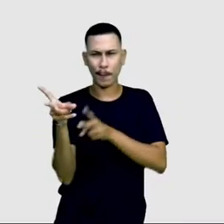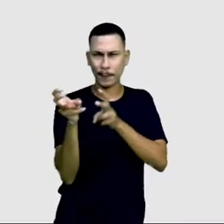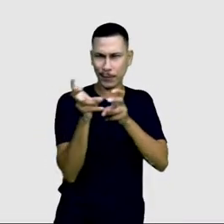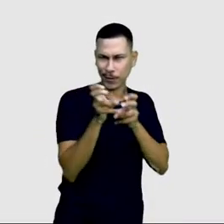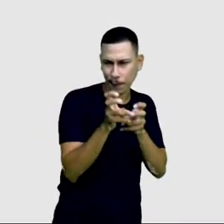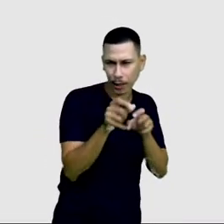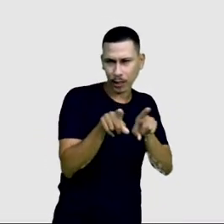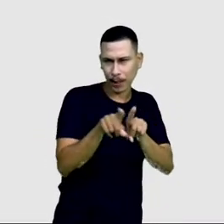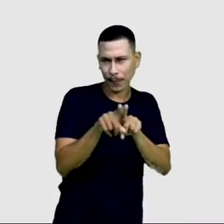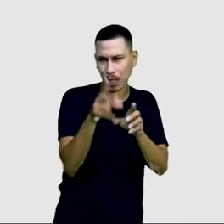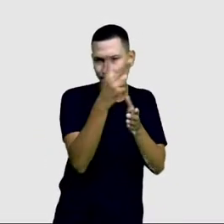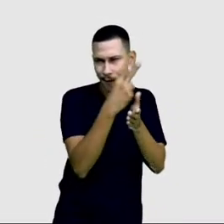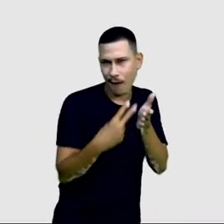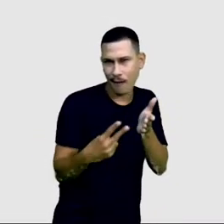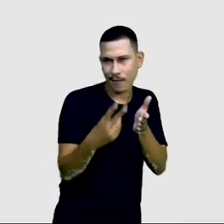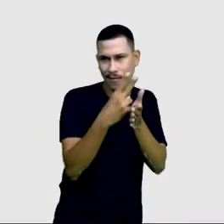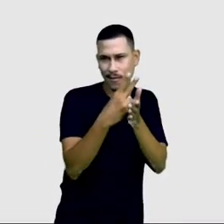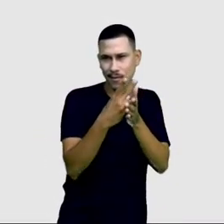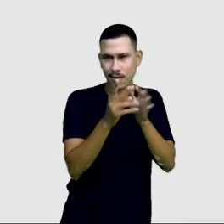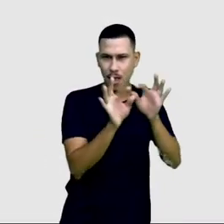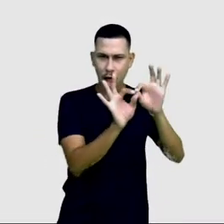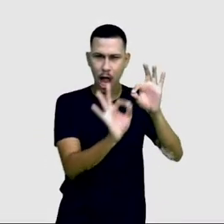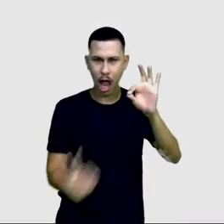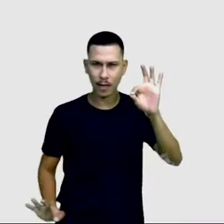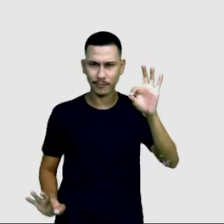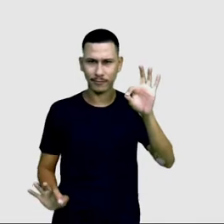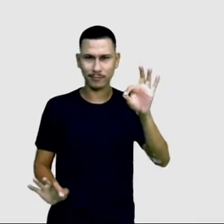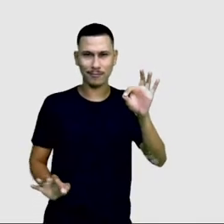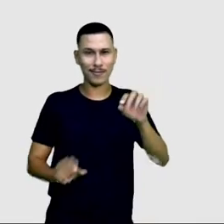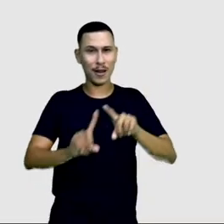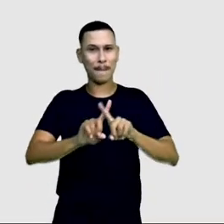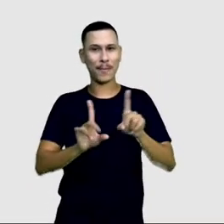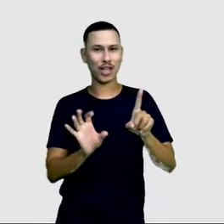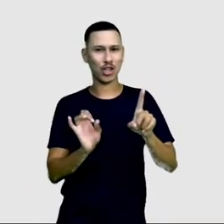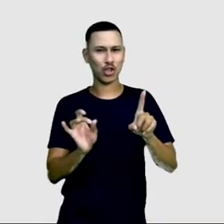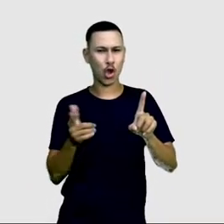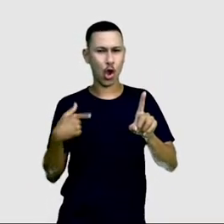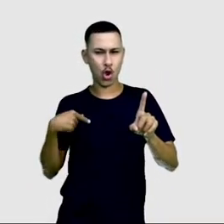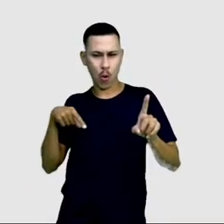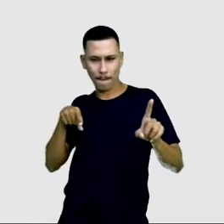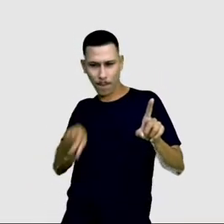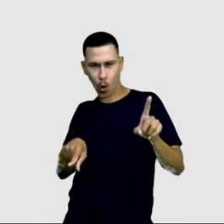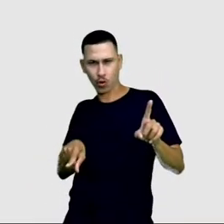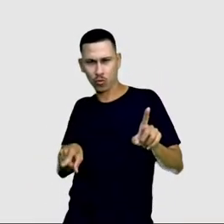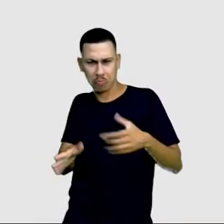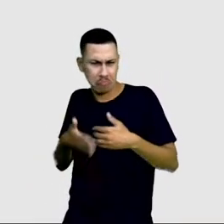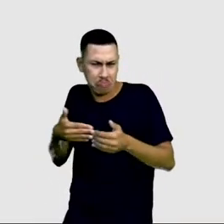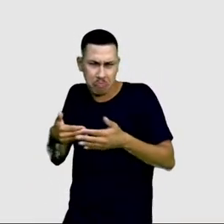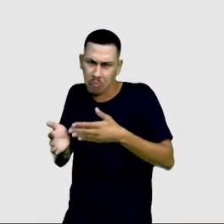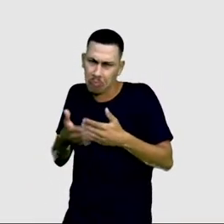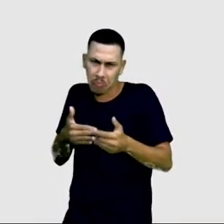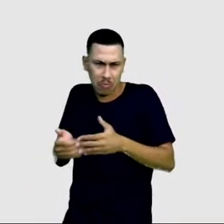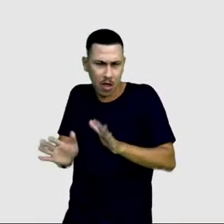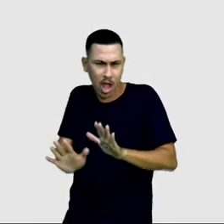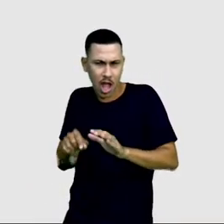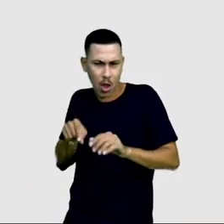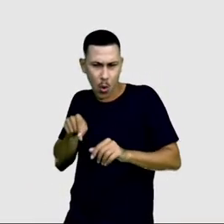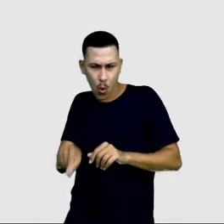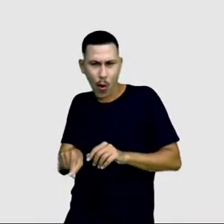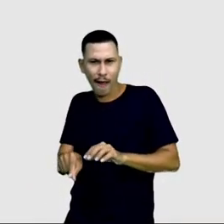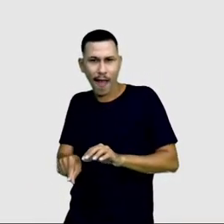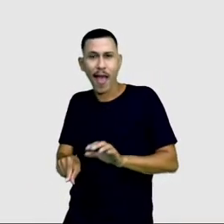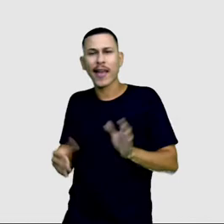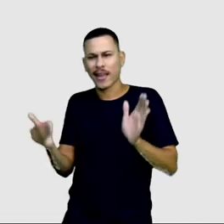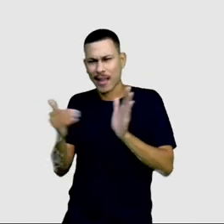e desenhei uma linhazinha. Só que essa linha ela veio de um ponto qualquer da circunferência e seguiu até